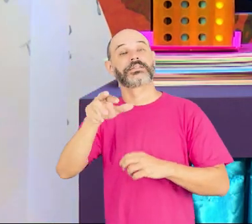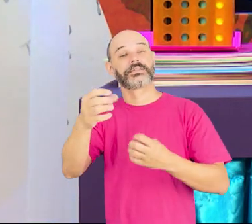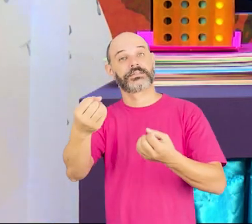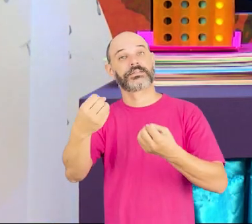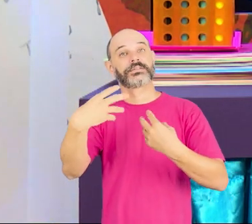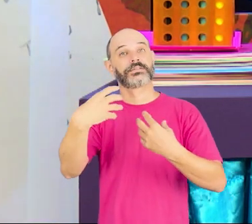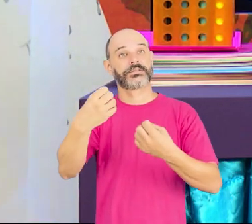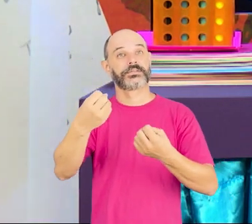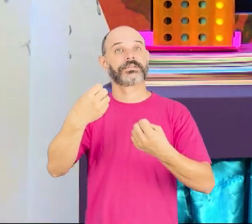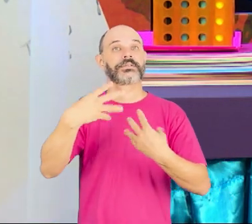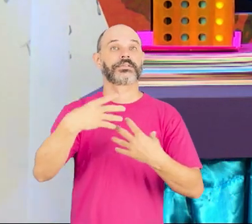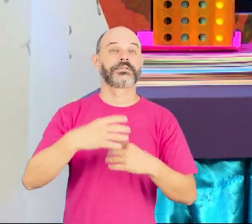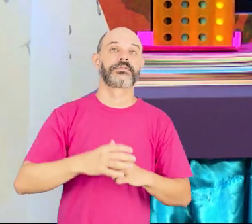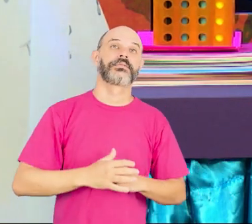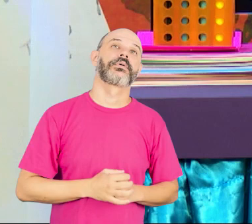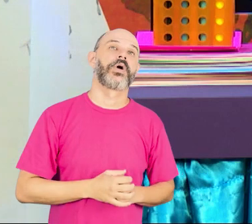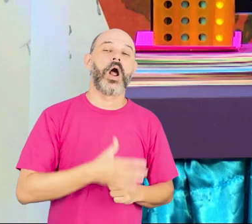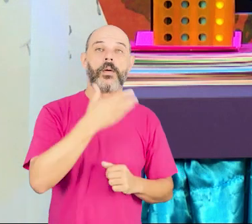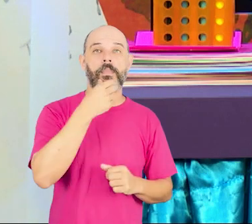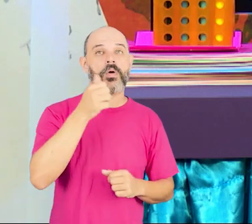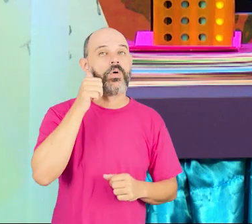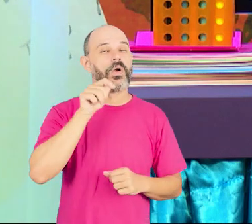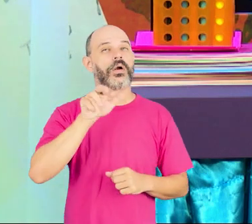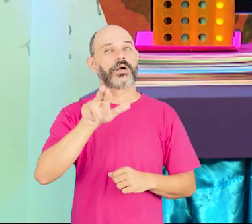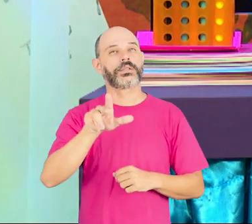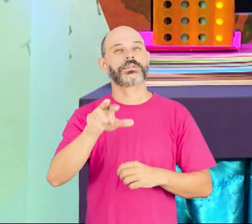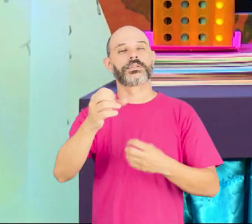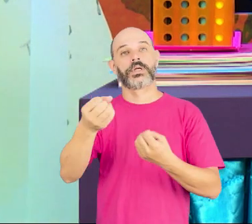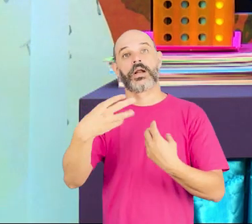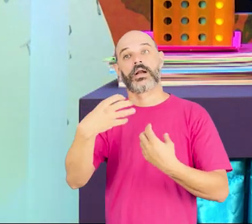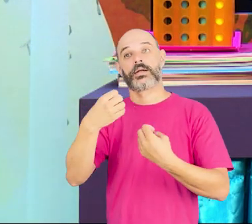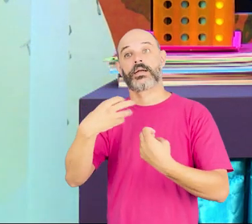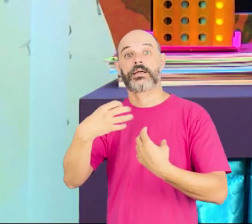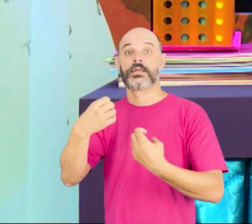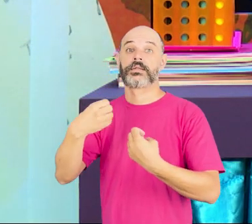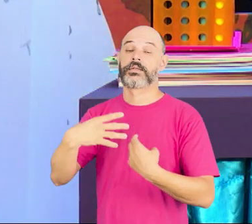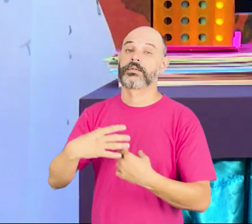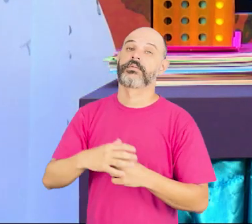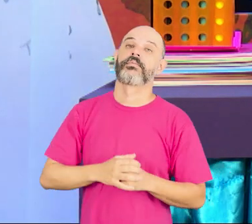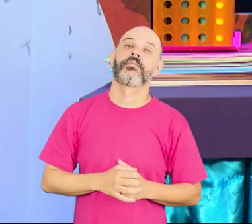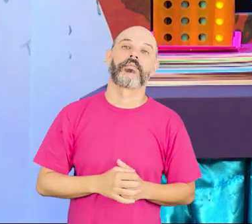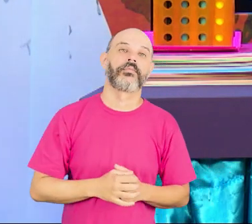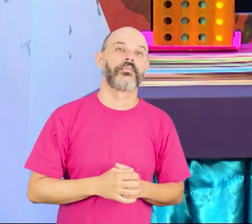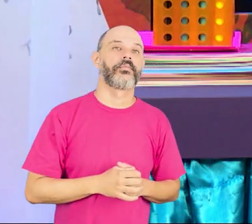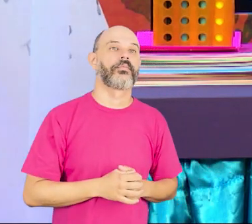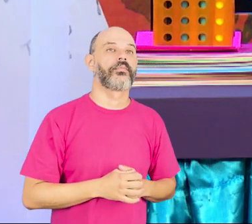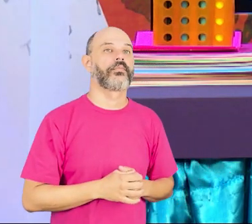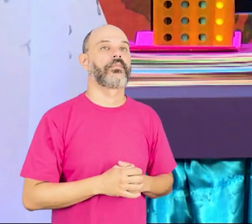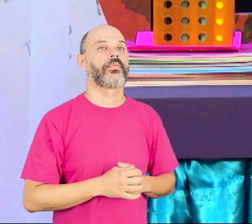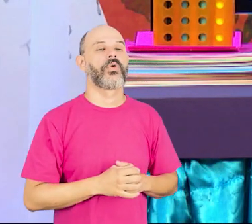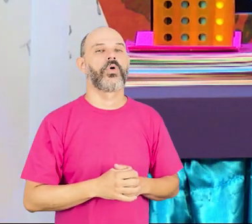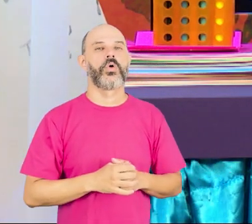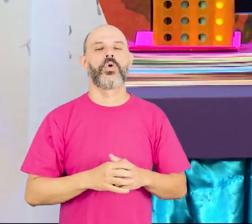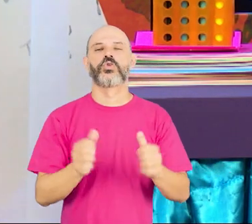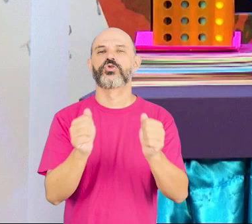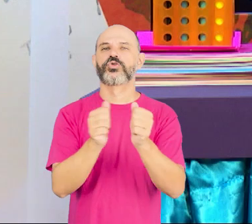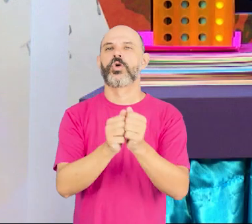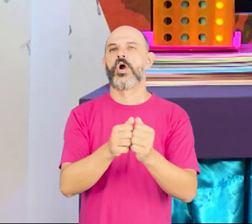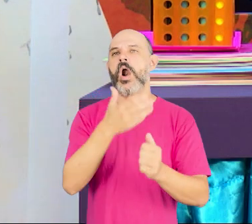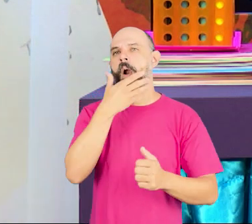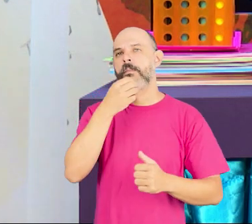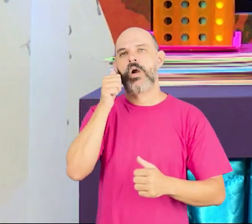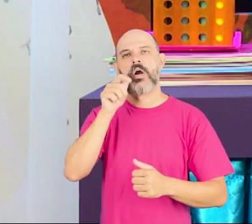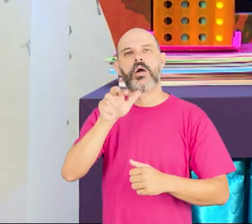irmão vai nos ensinar. As irmãs vão nos ensinar, os irmãos vão nos ensinar. Com o irmão tudo